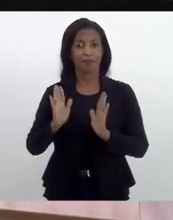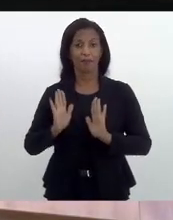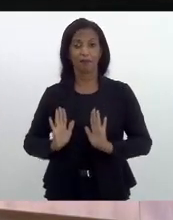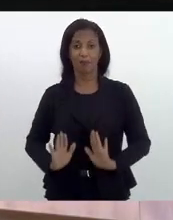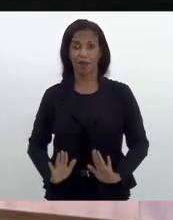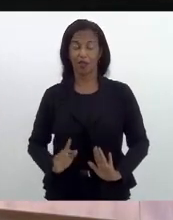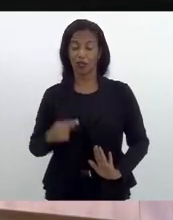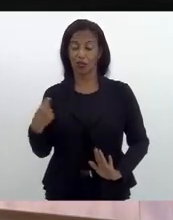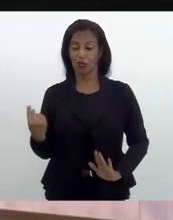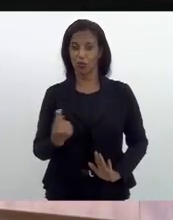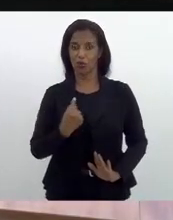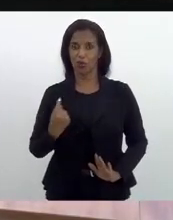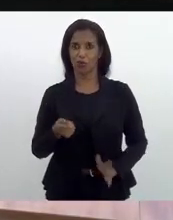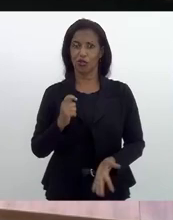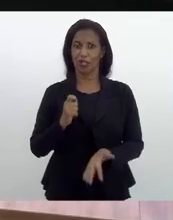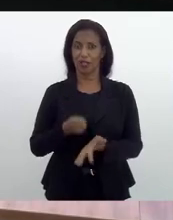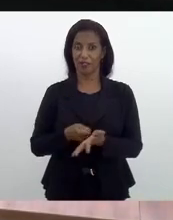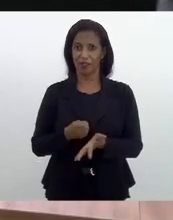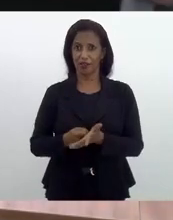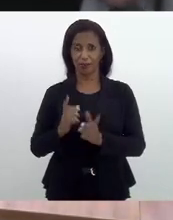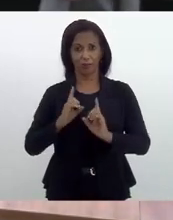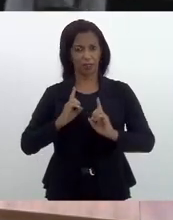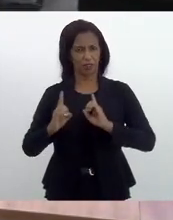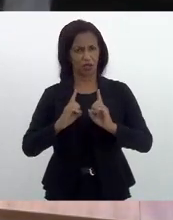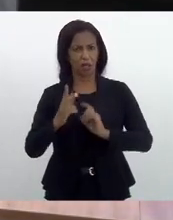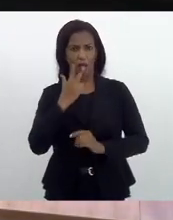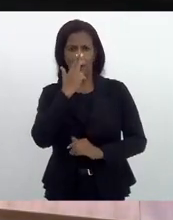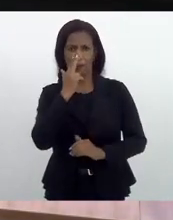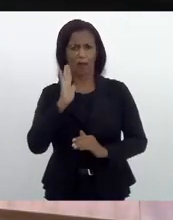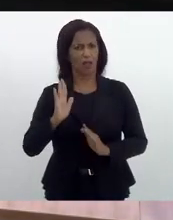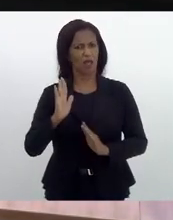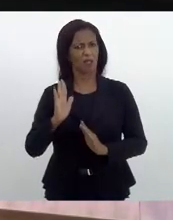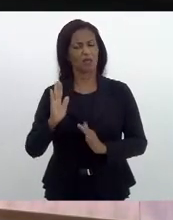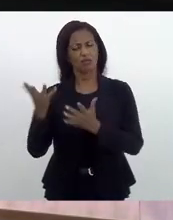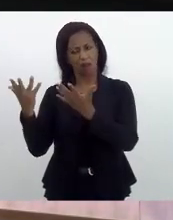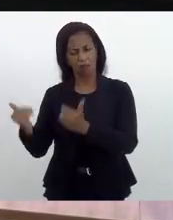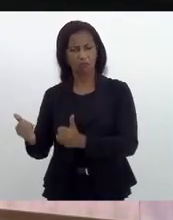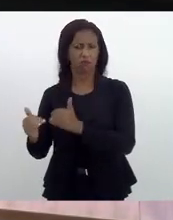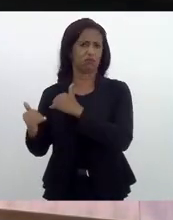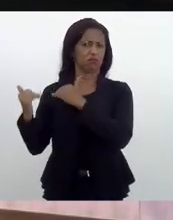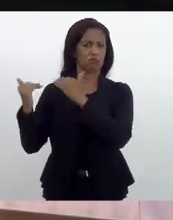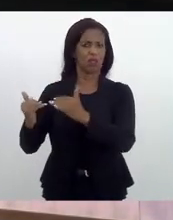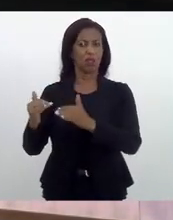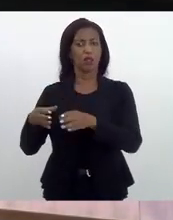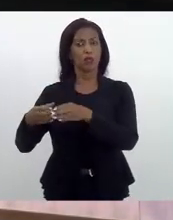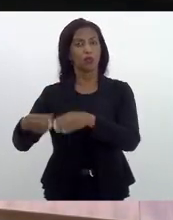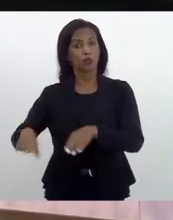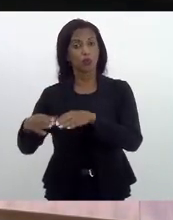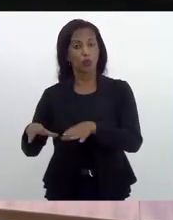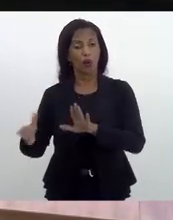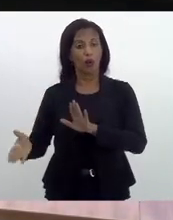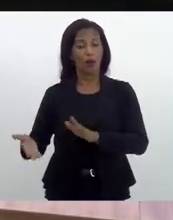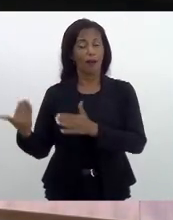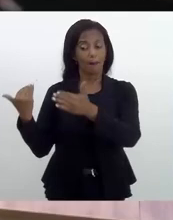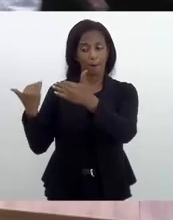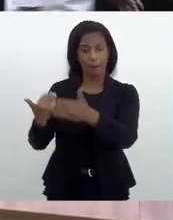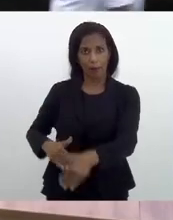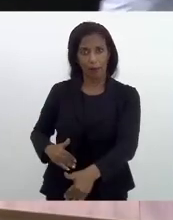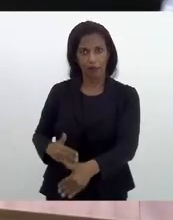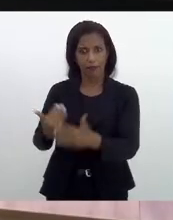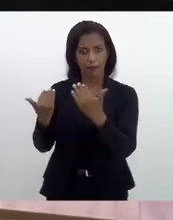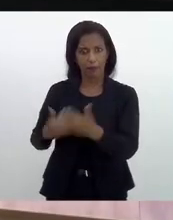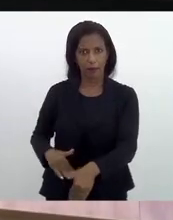nós garantimos na discussão, isso me parece superado, deputado Amado, que os concursos, a prova realizada,